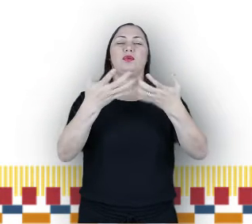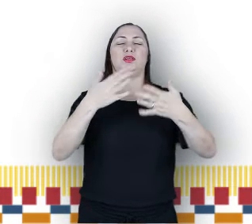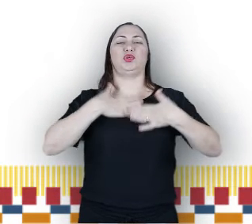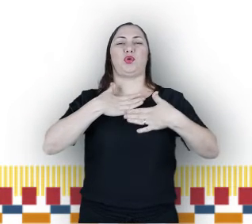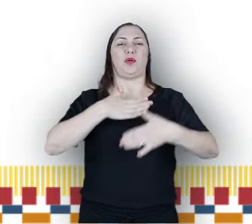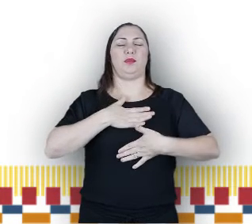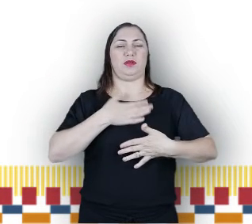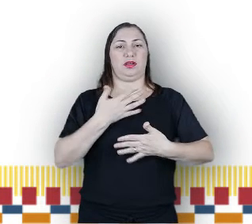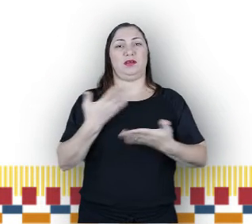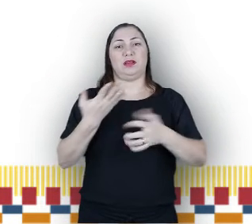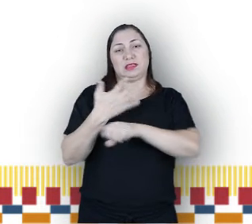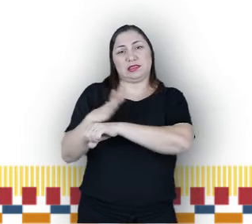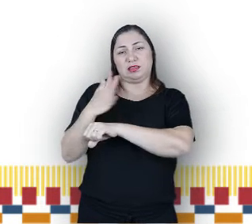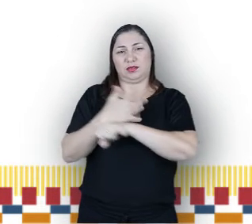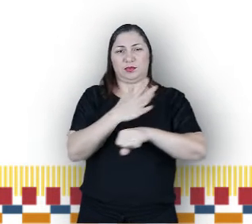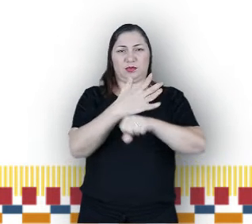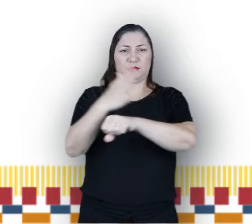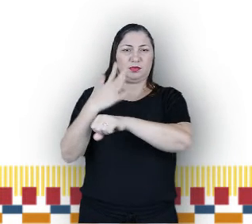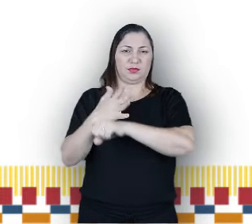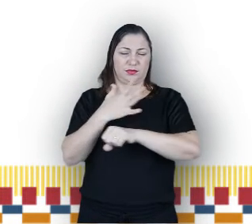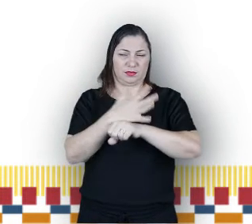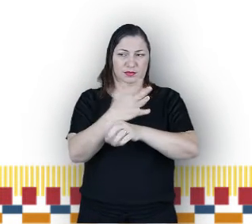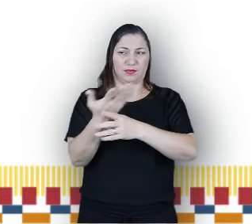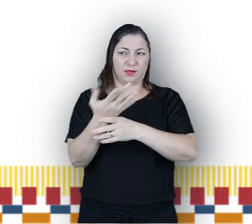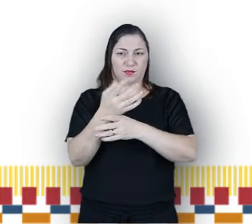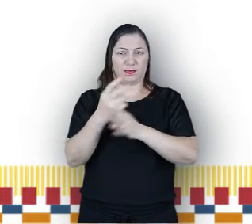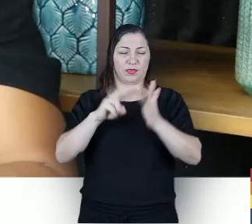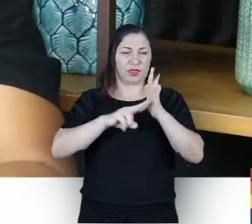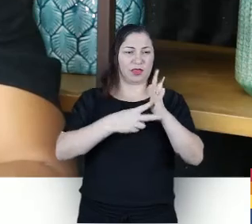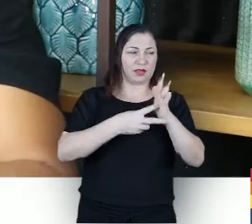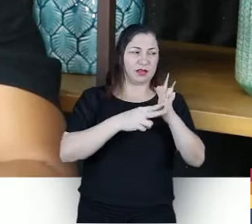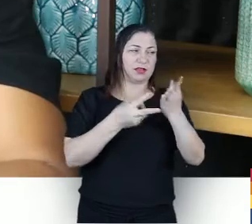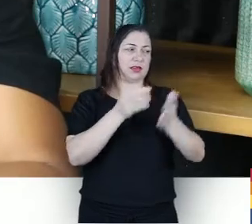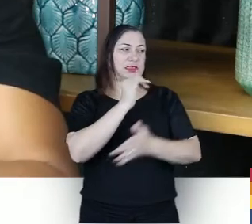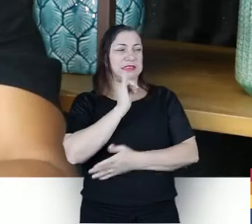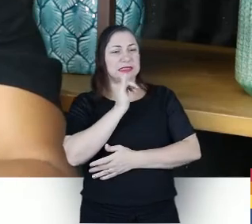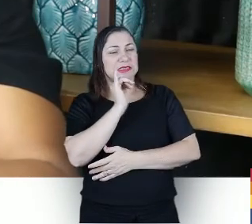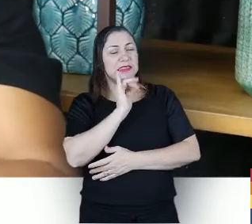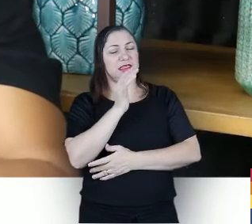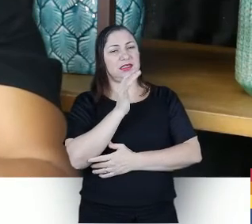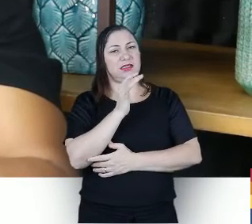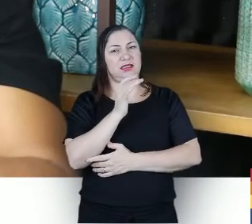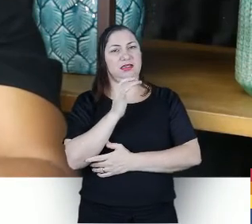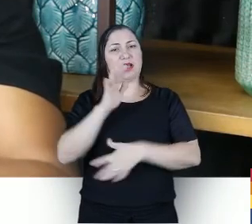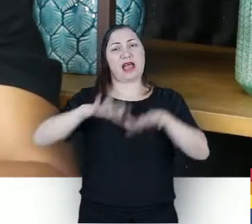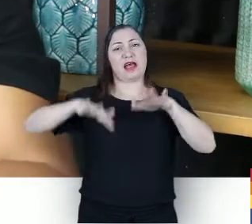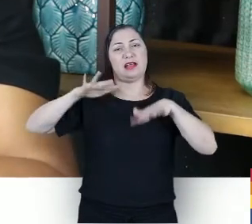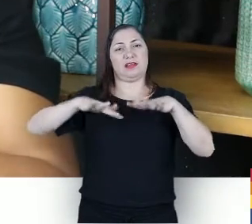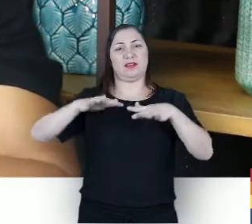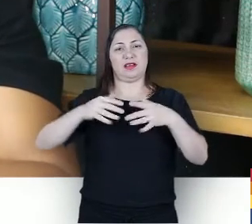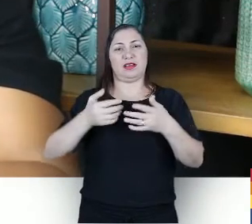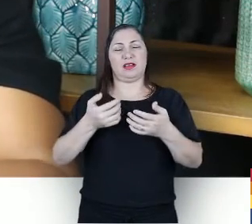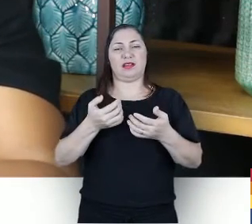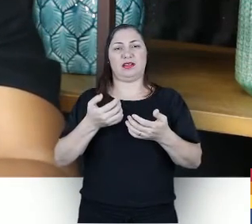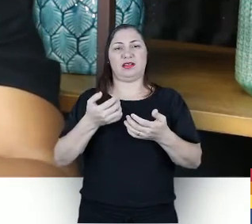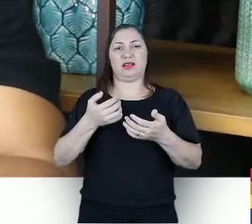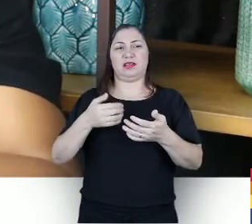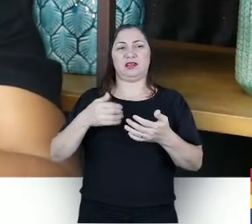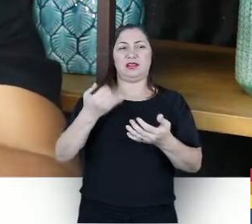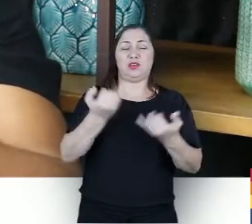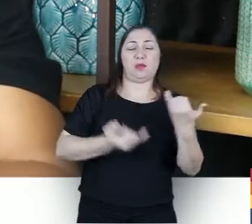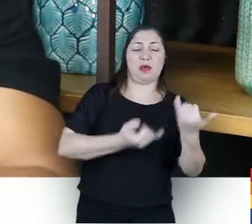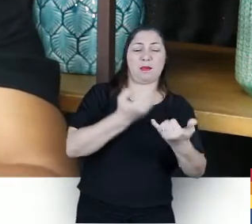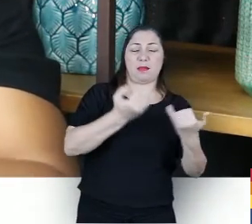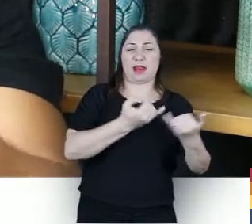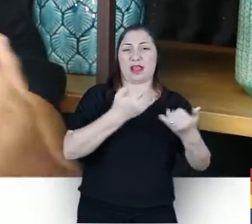ginásticas, elas serem produtos da linguagem corporal. E essas práticas, por sua vez, elas se modificam na sua execução,